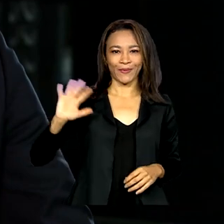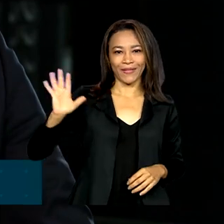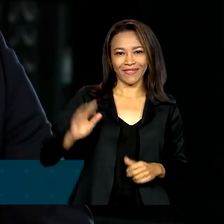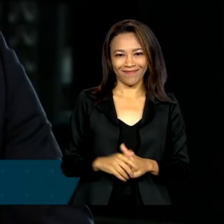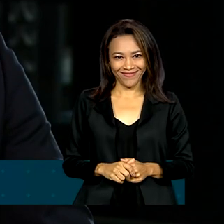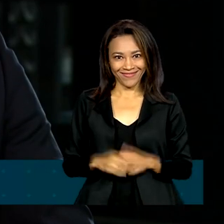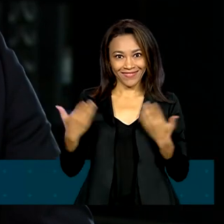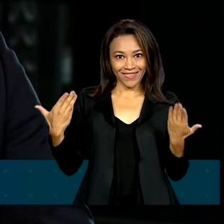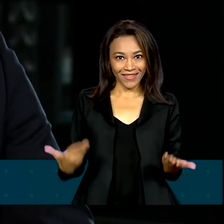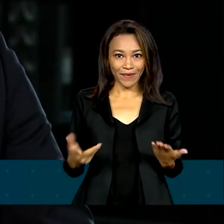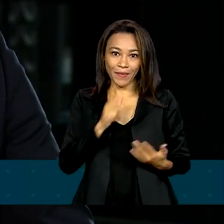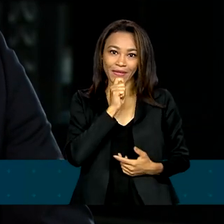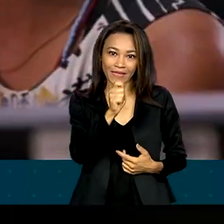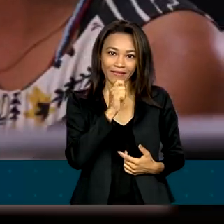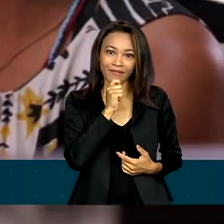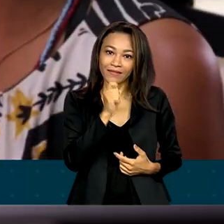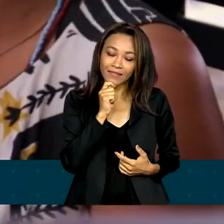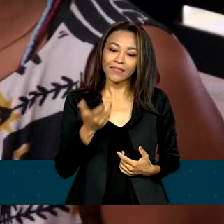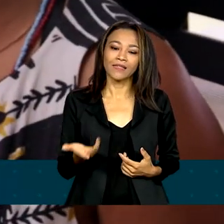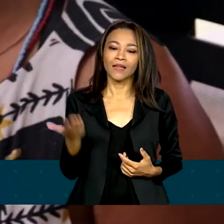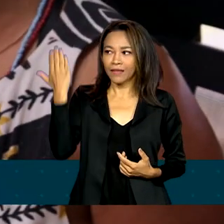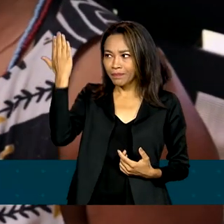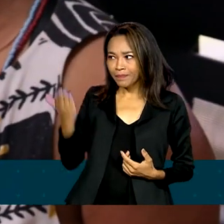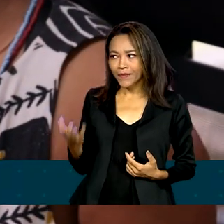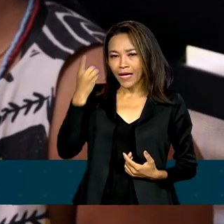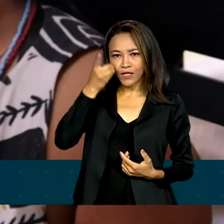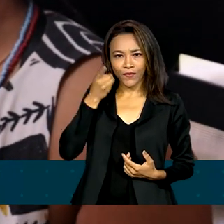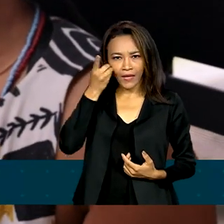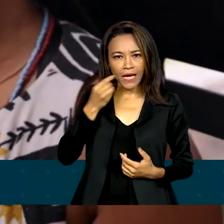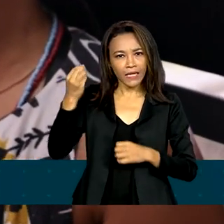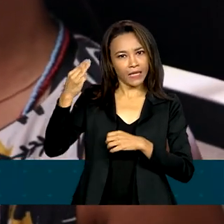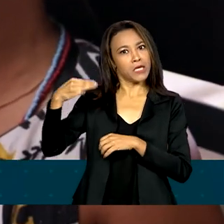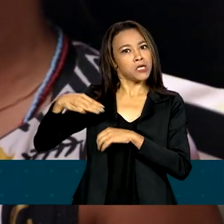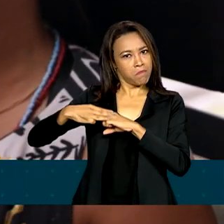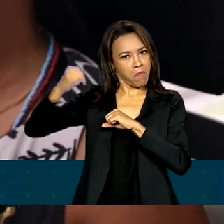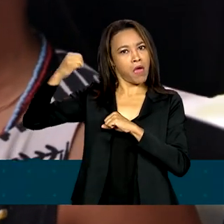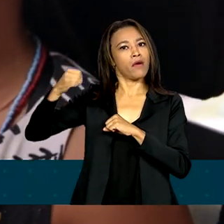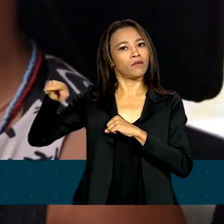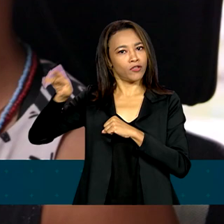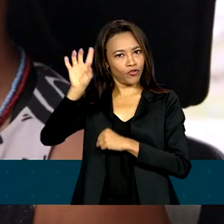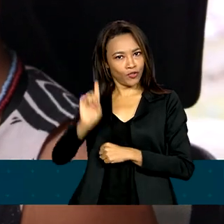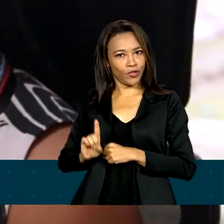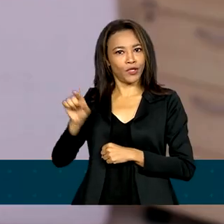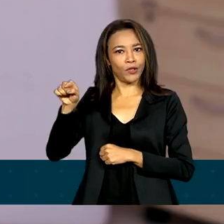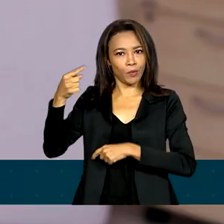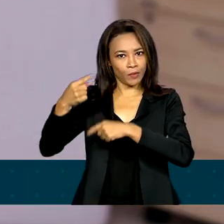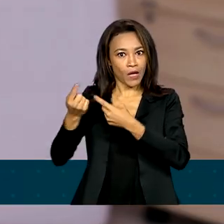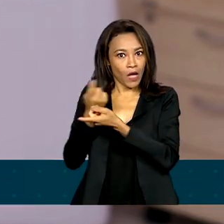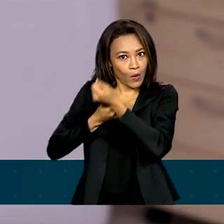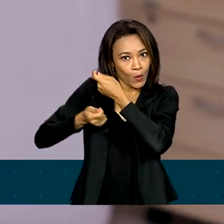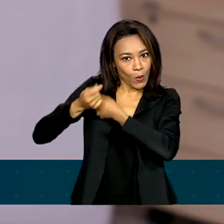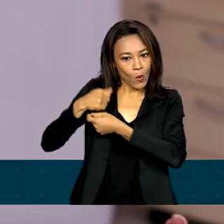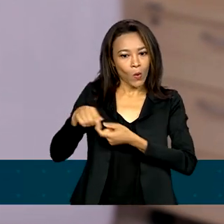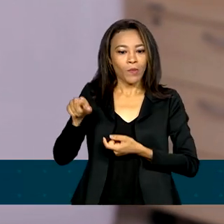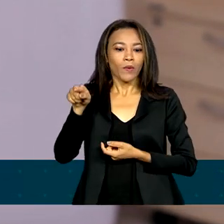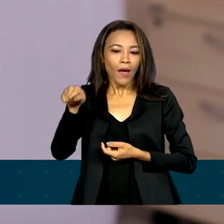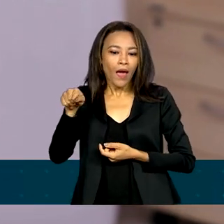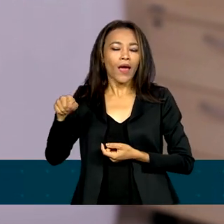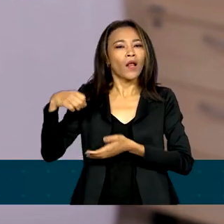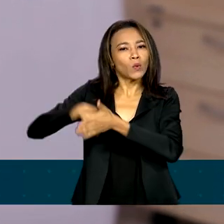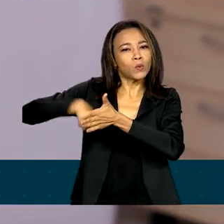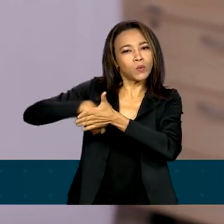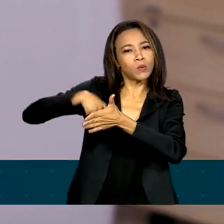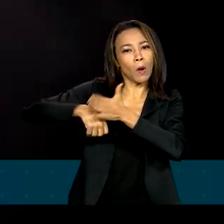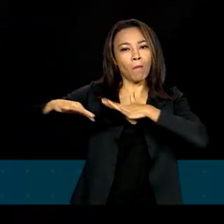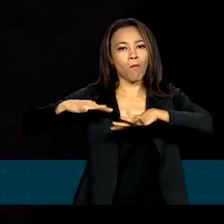edição do Brasil em pauta. Advogada e mestre em direito político e econômico, Tamir Sampaio é militante do